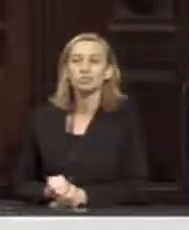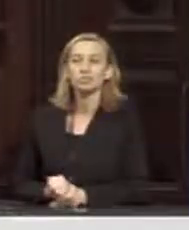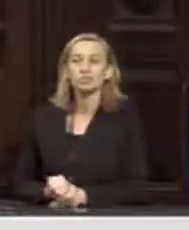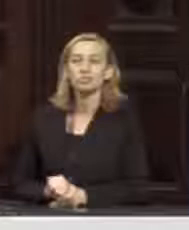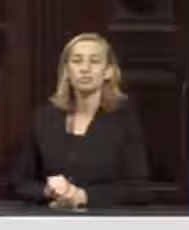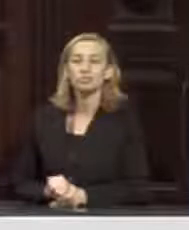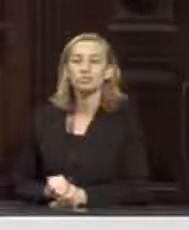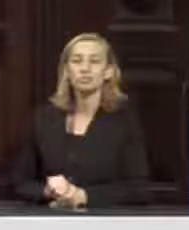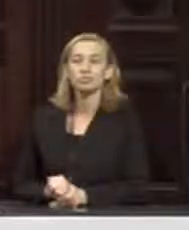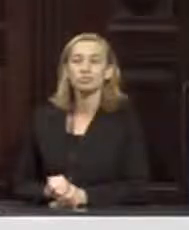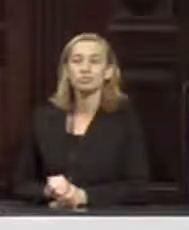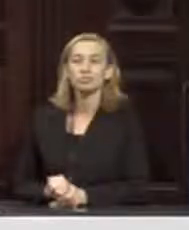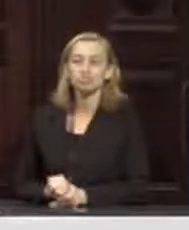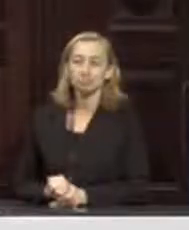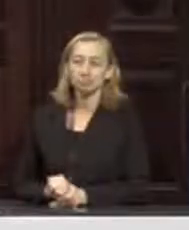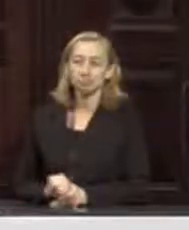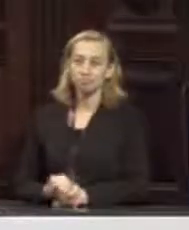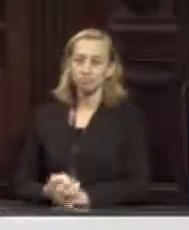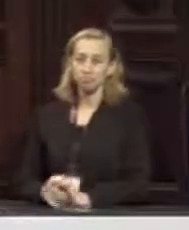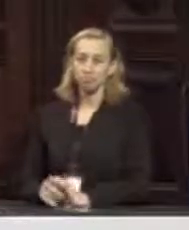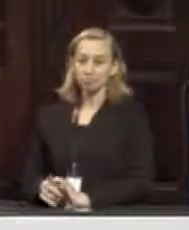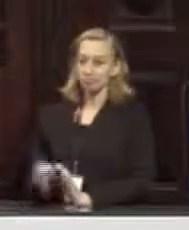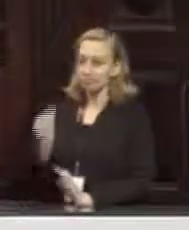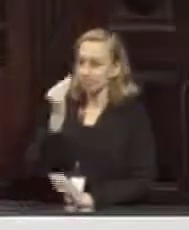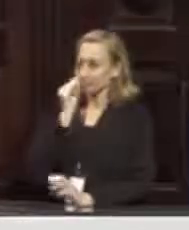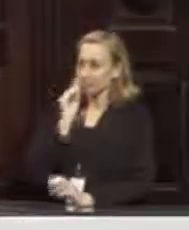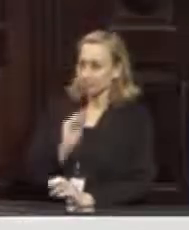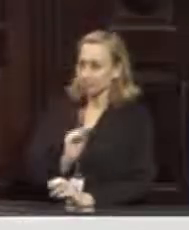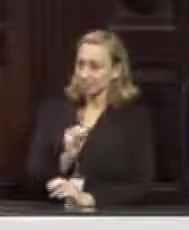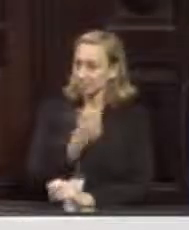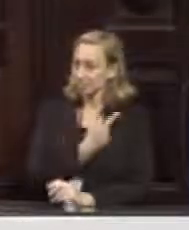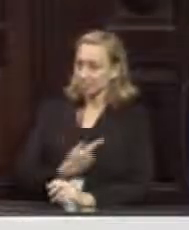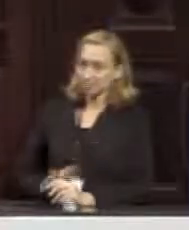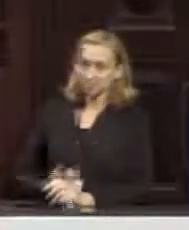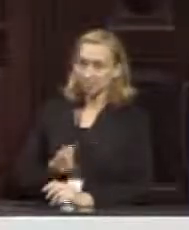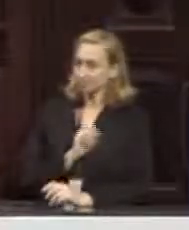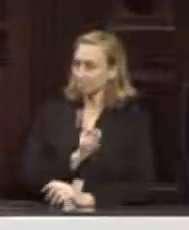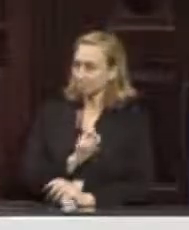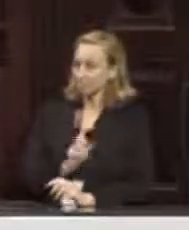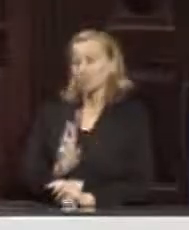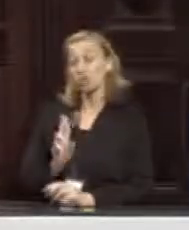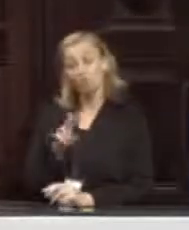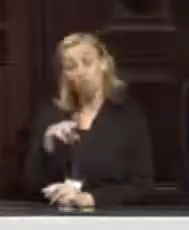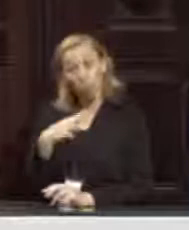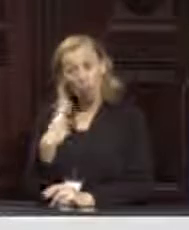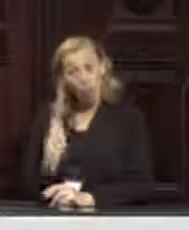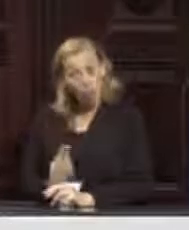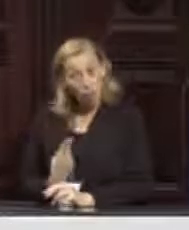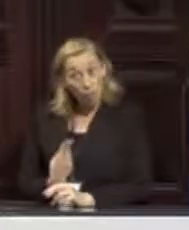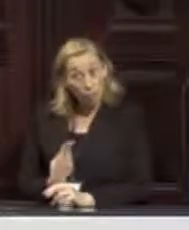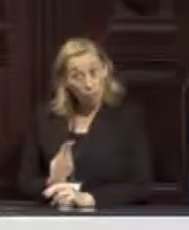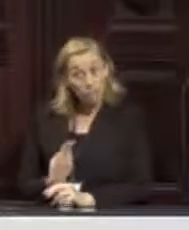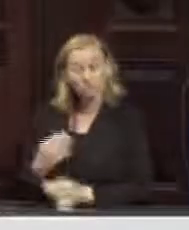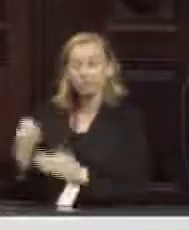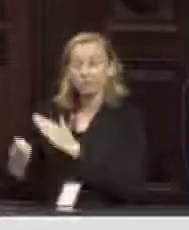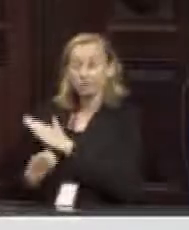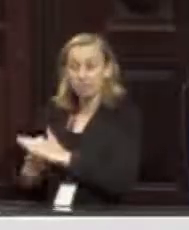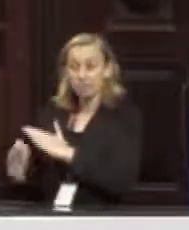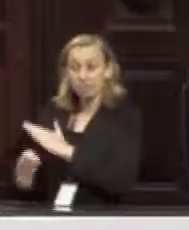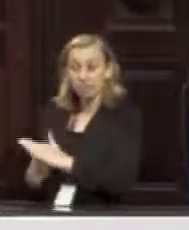estão sendo relevantes, ou empresas que também, pelo entendimento do